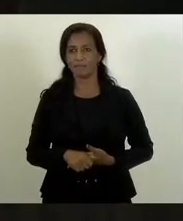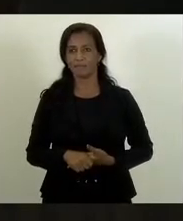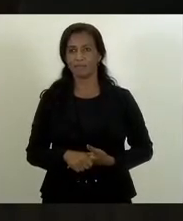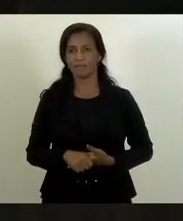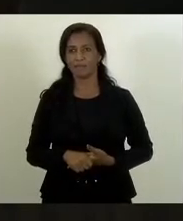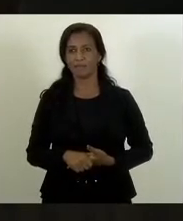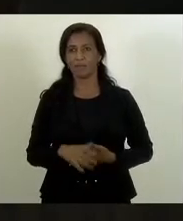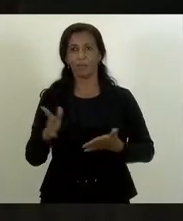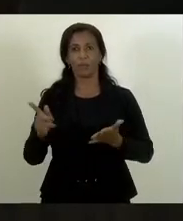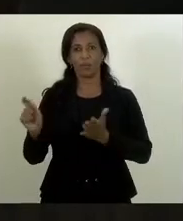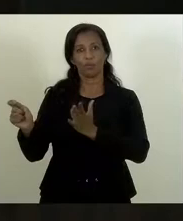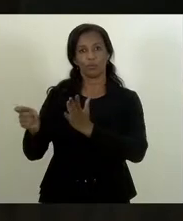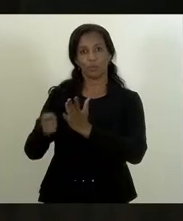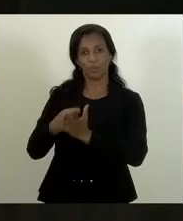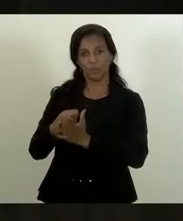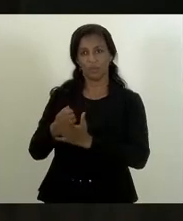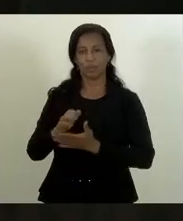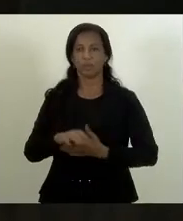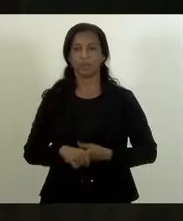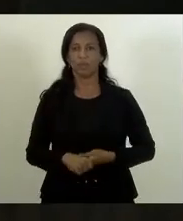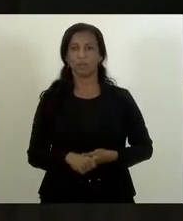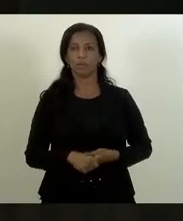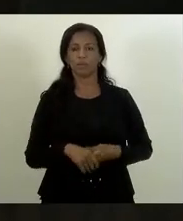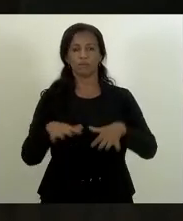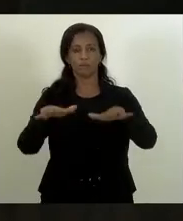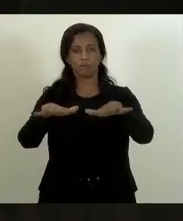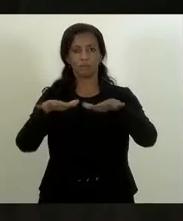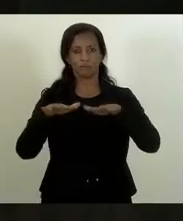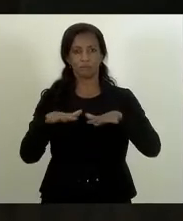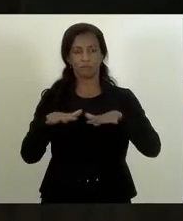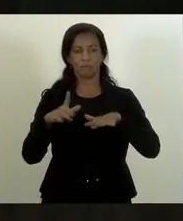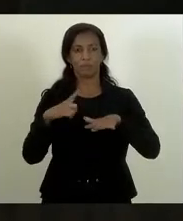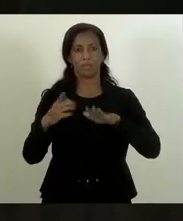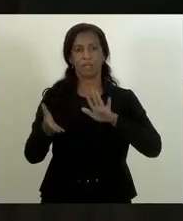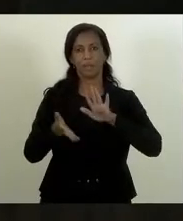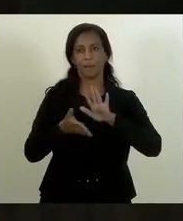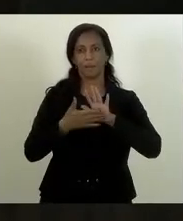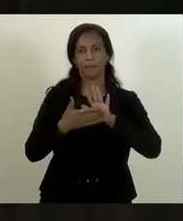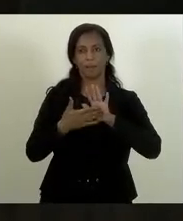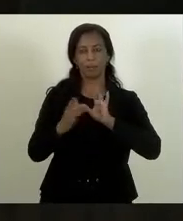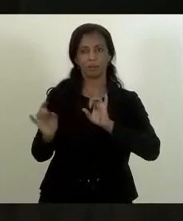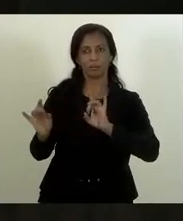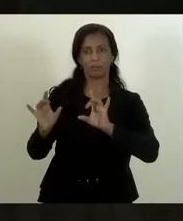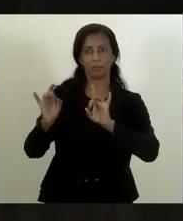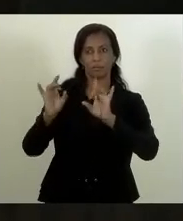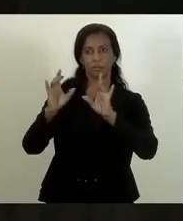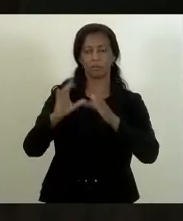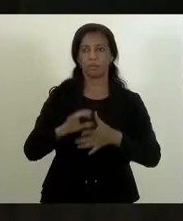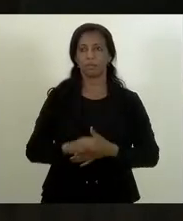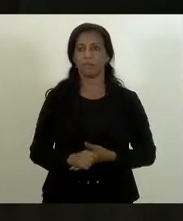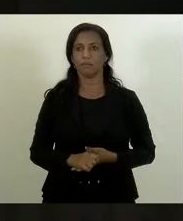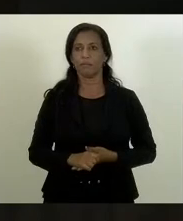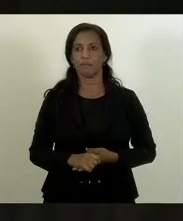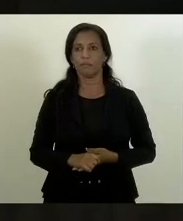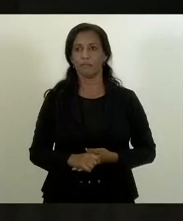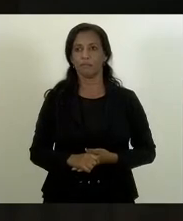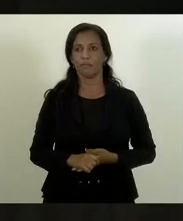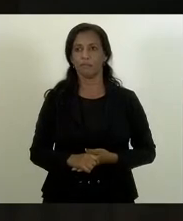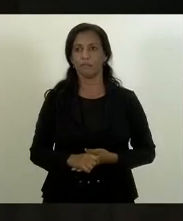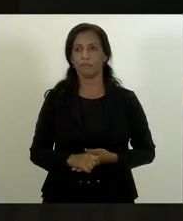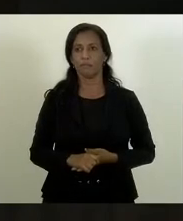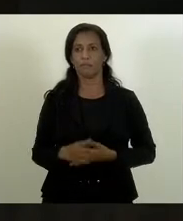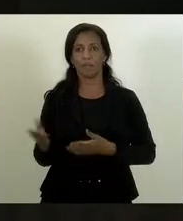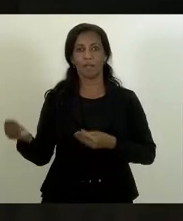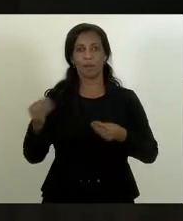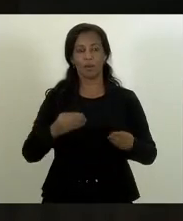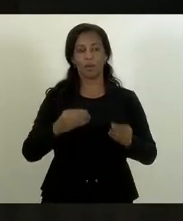com autorização do plenário, trazer a pauta extraordinária para agora na